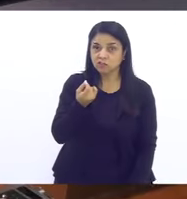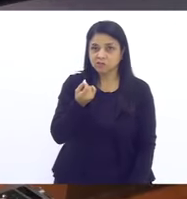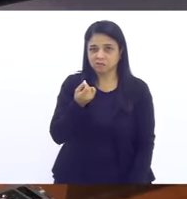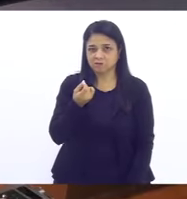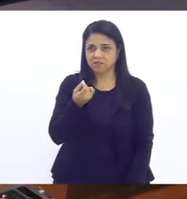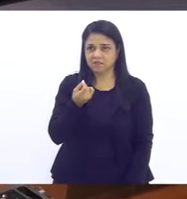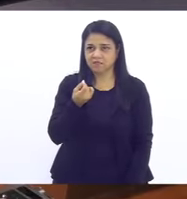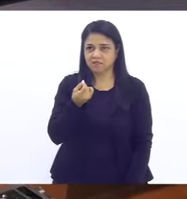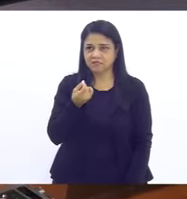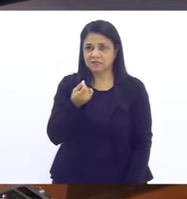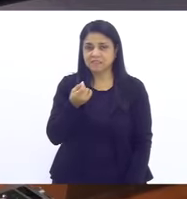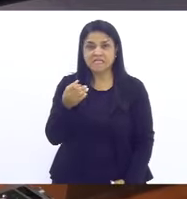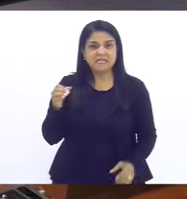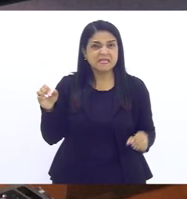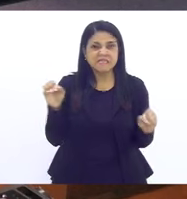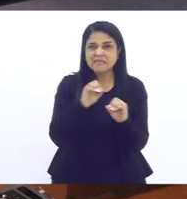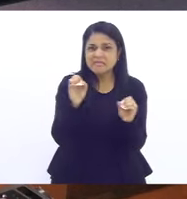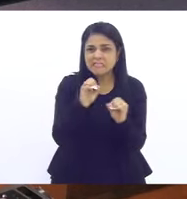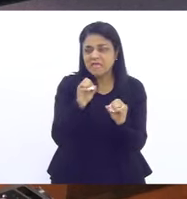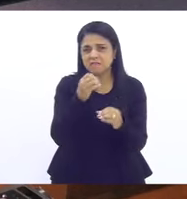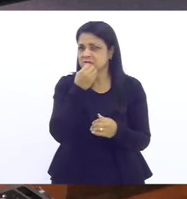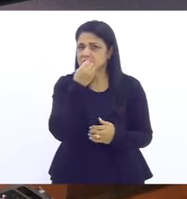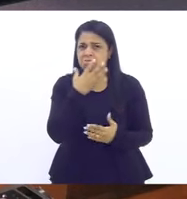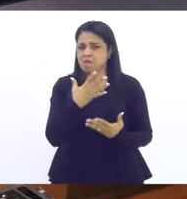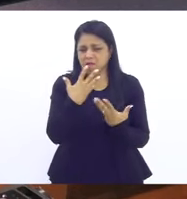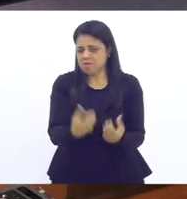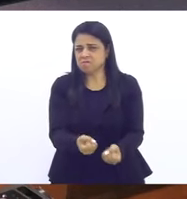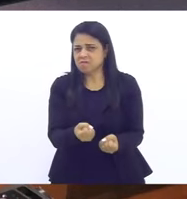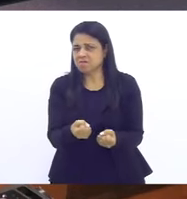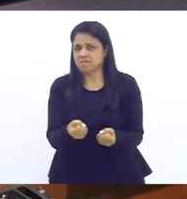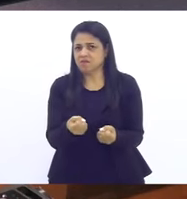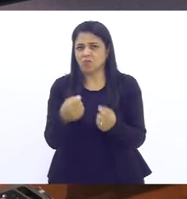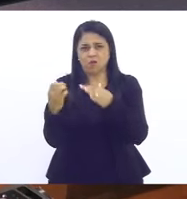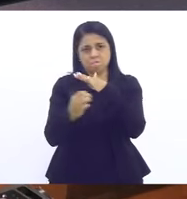Ninguém está satisfeito com essa empresa, cara. Ninguém.